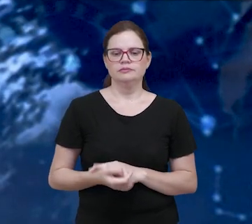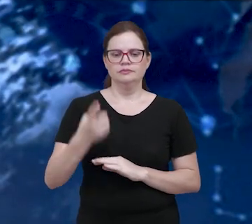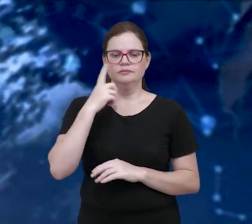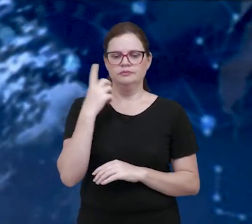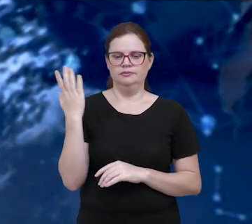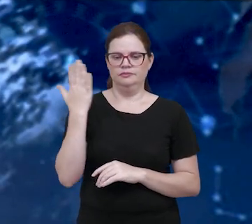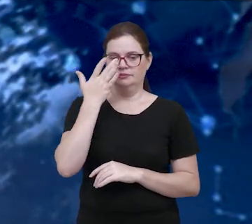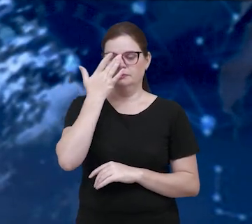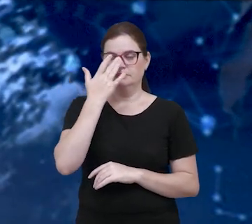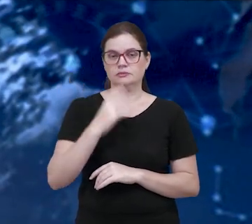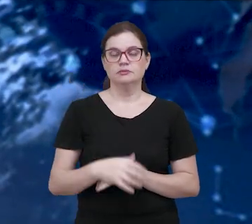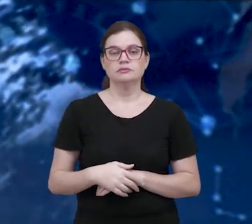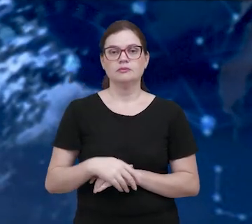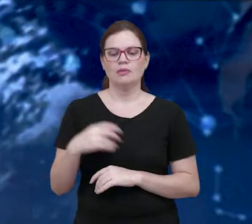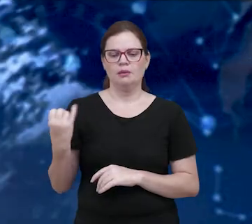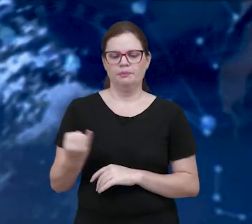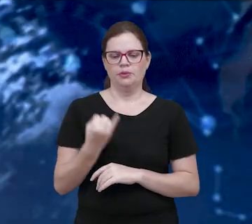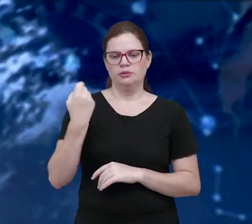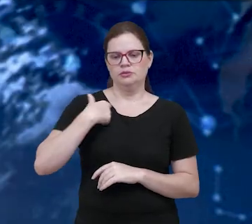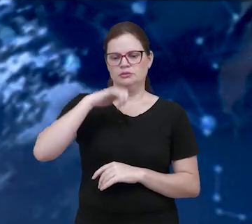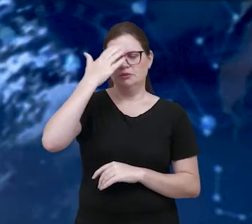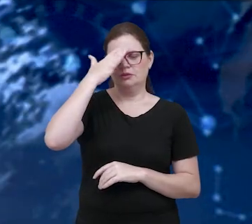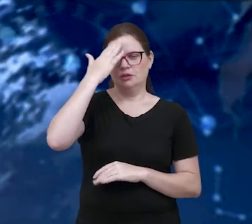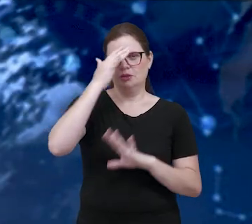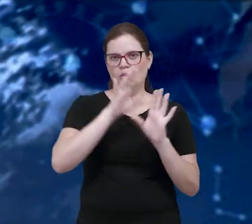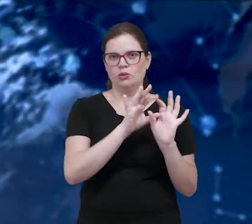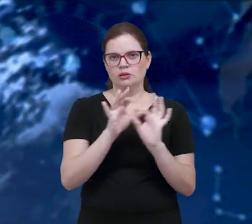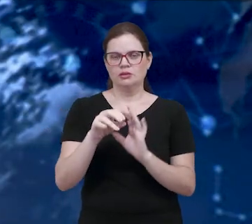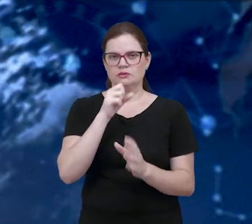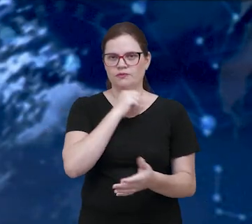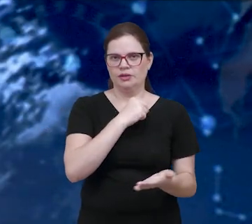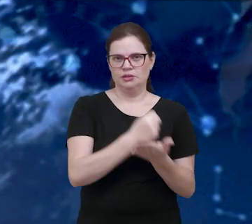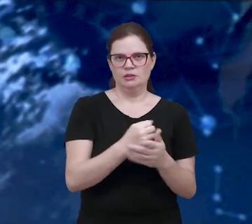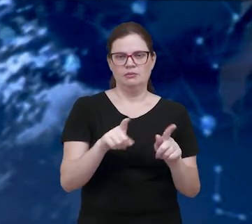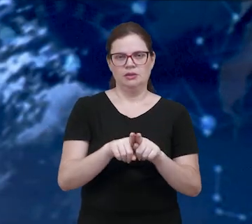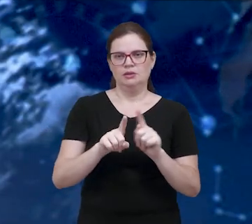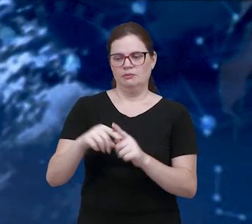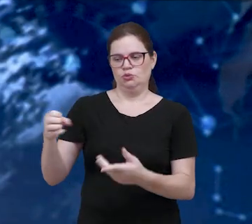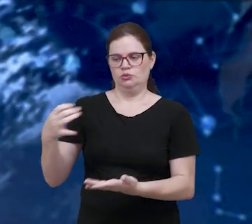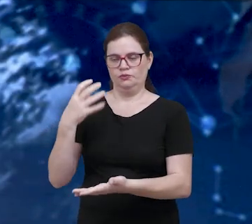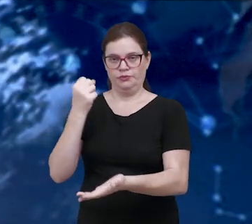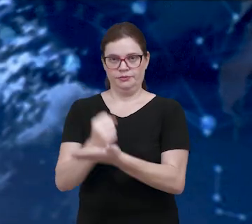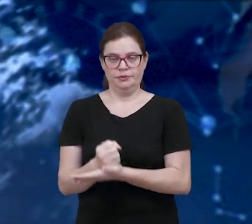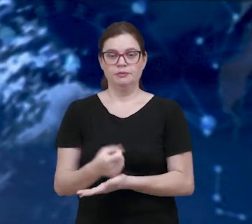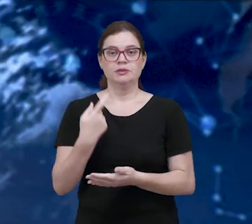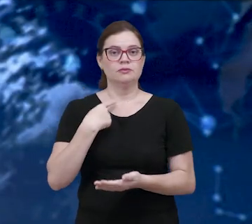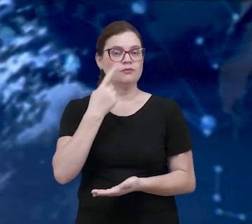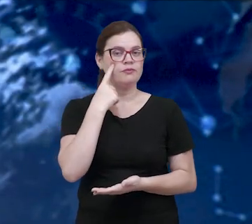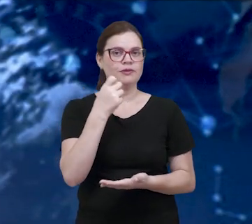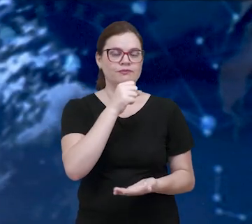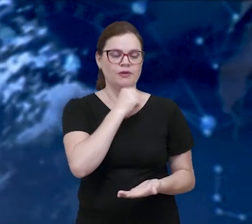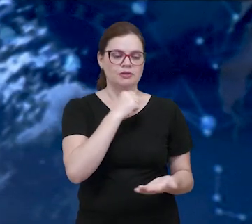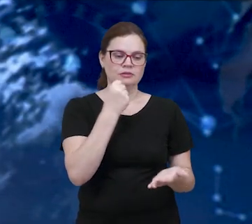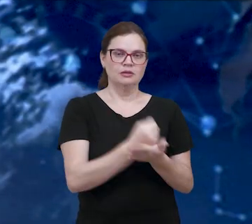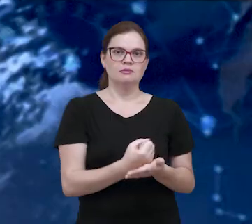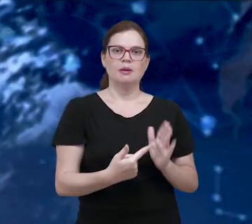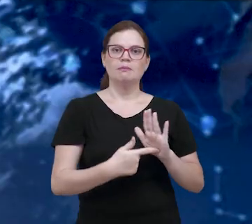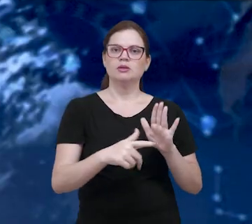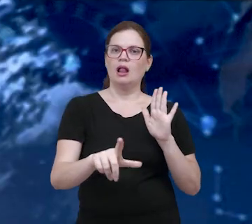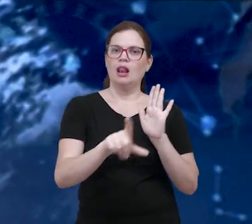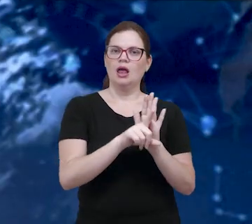Veja só, é importante entender o contexto do Velho Testamento e do Novo Testamento. Você vai ver no Velho Testamento que as